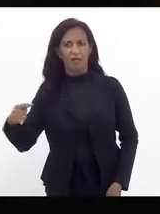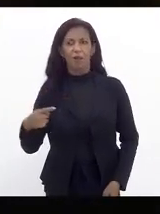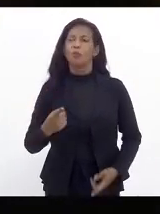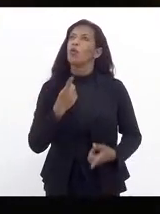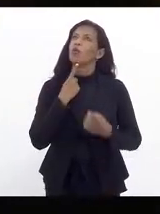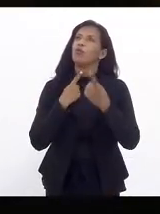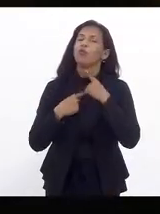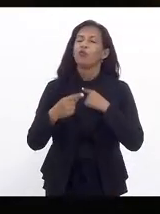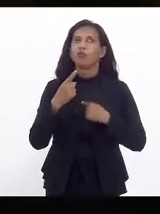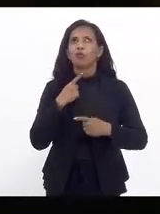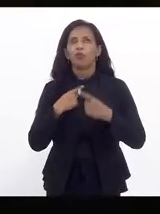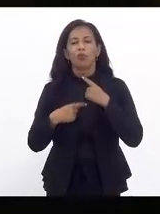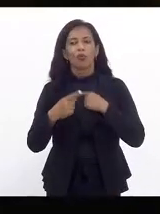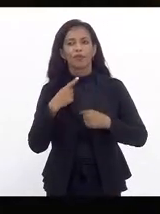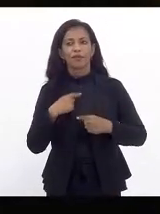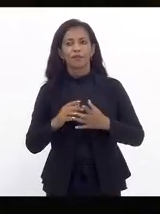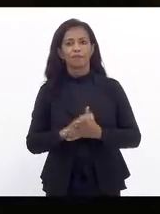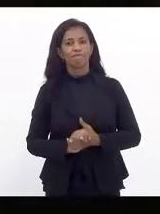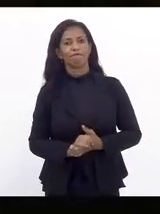de